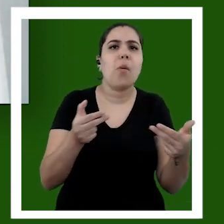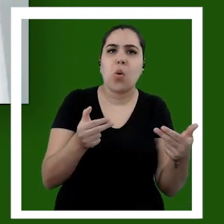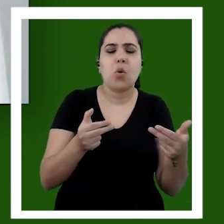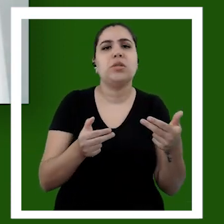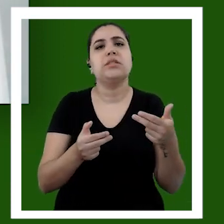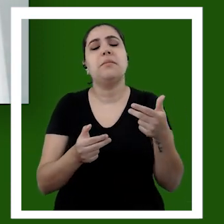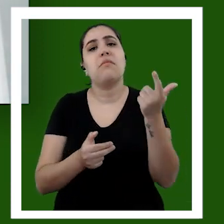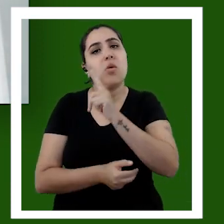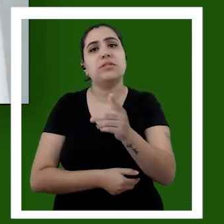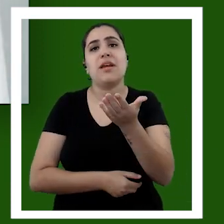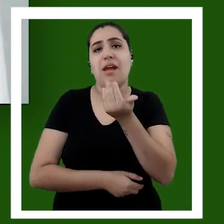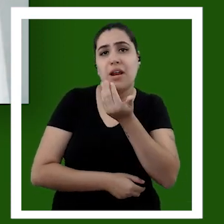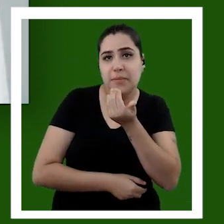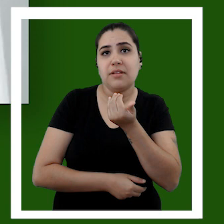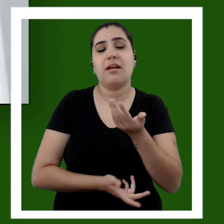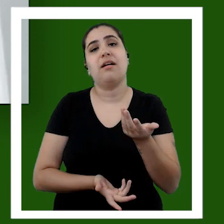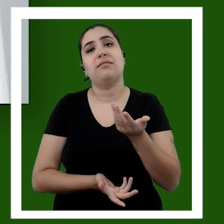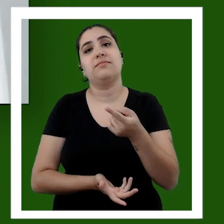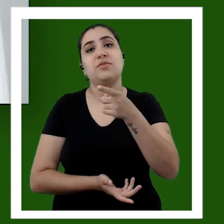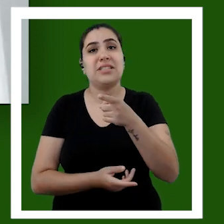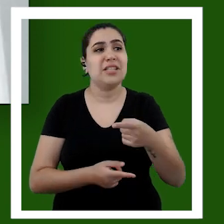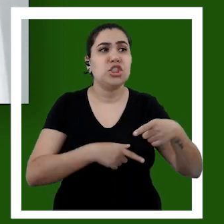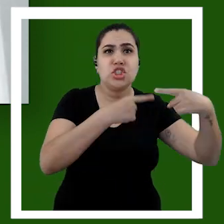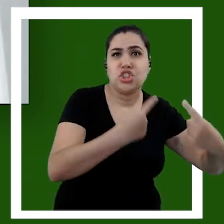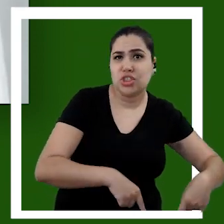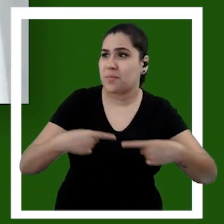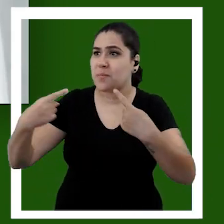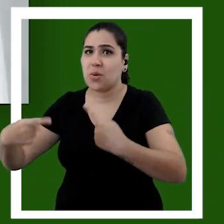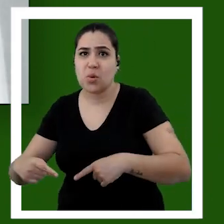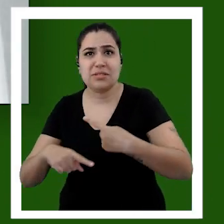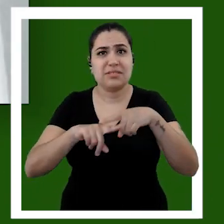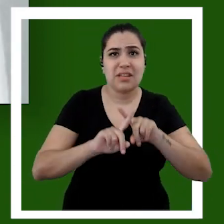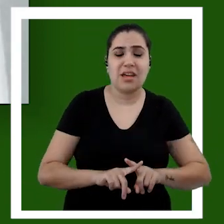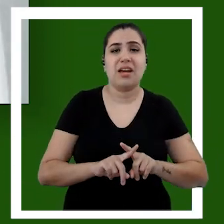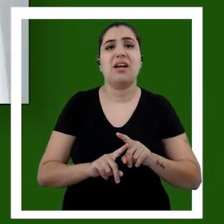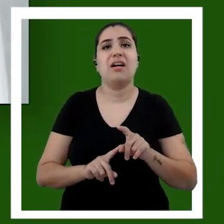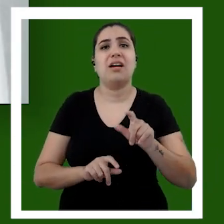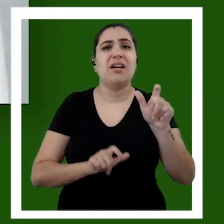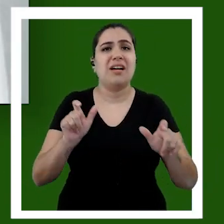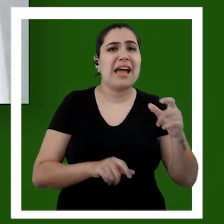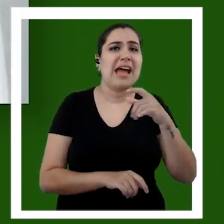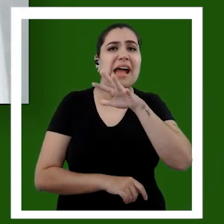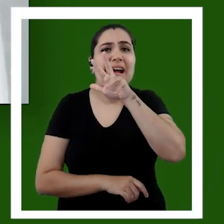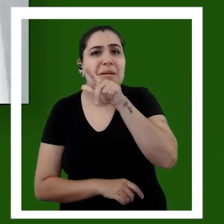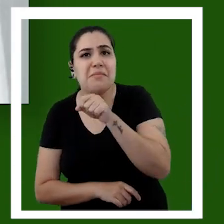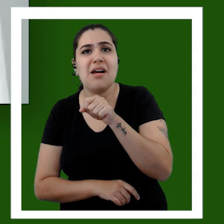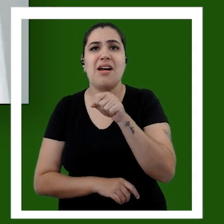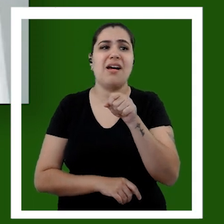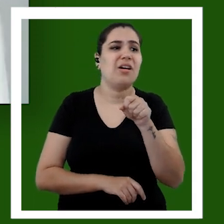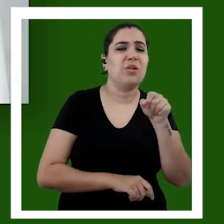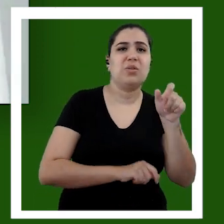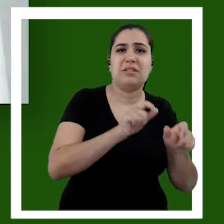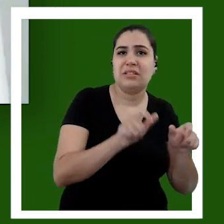pegar alguma coisa para poder se alimentar, você disputando com os bichos